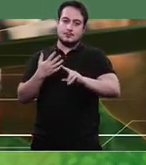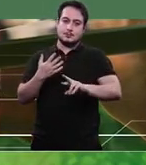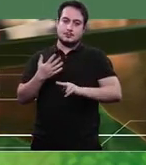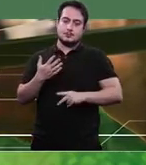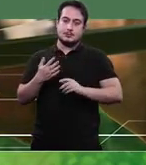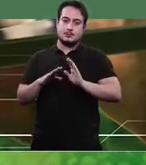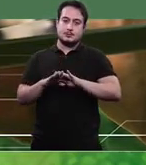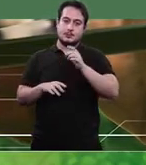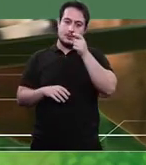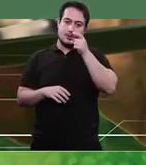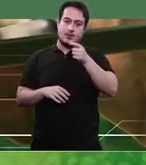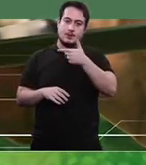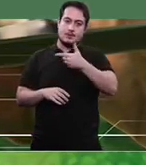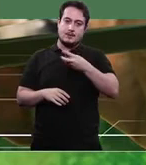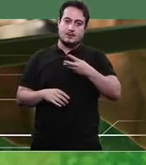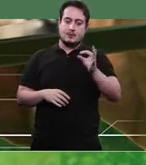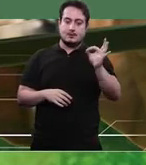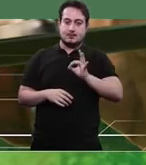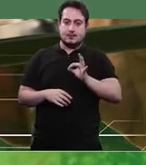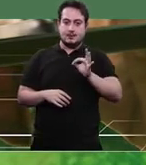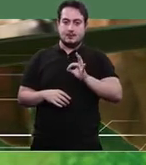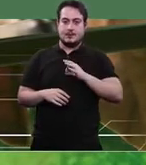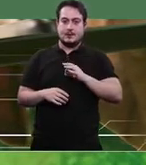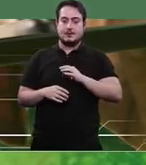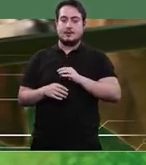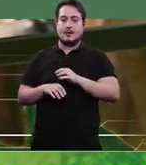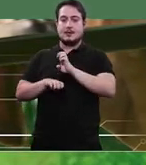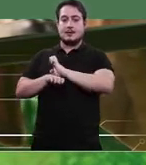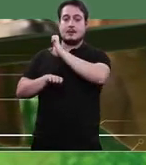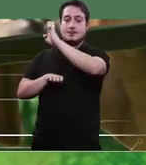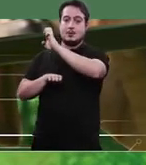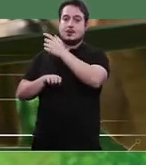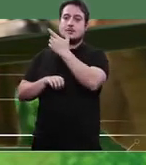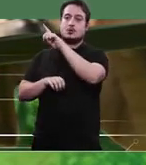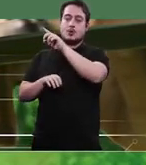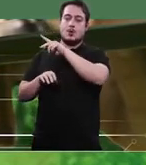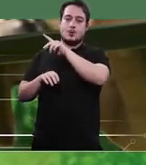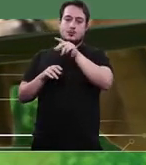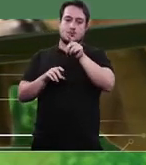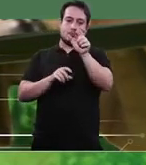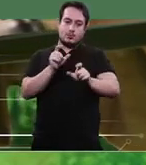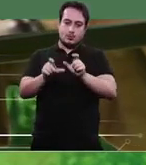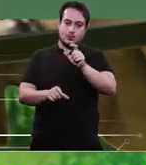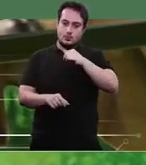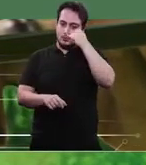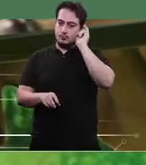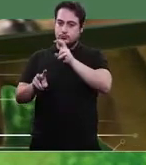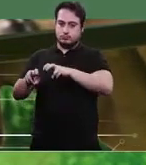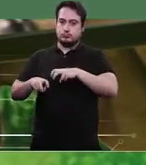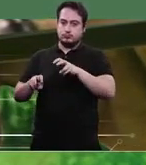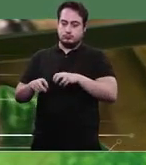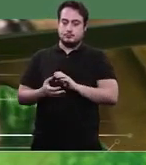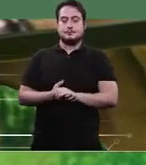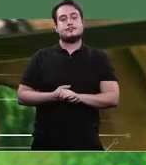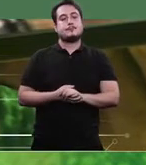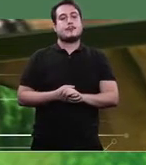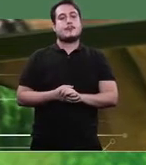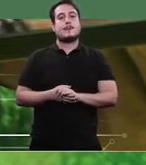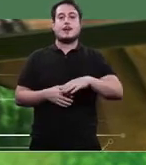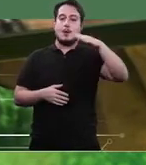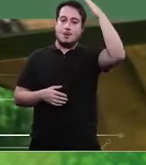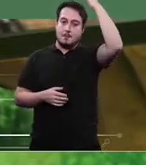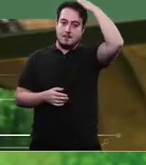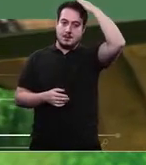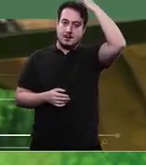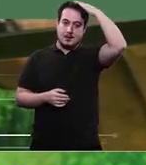relativamente interessante, de 23% das exportações em outros produtos do agronegócio. O Pará, destacaria também,